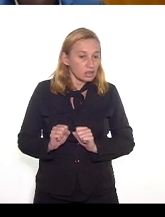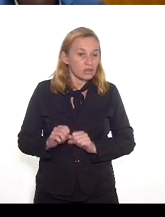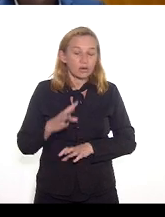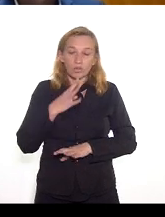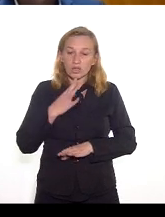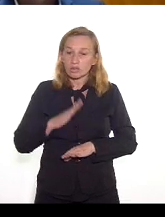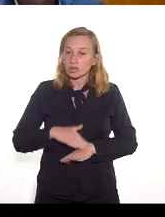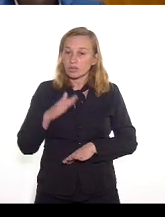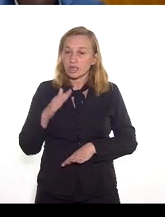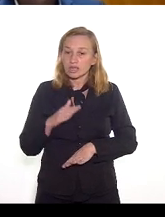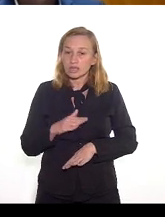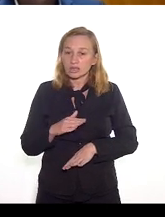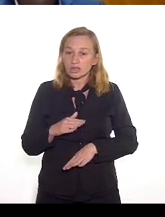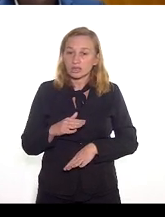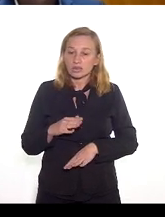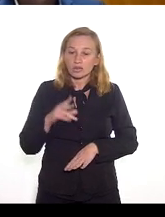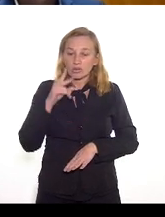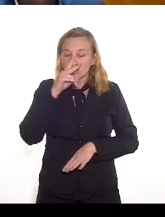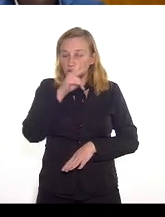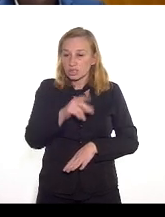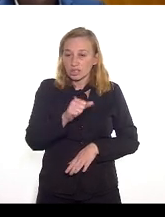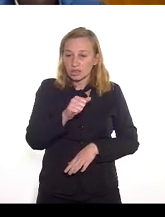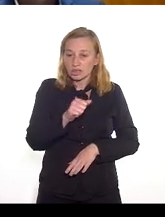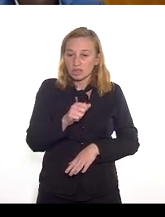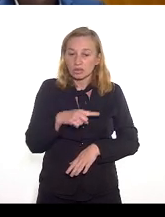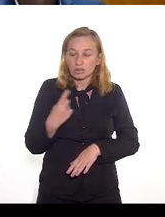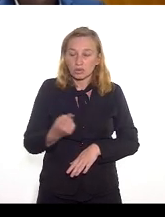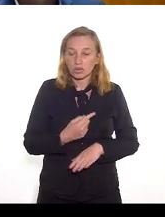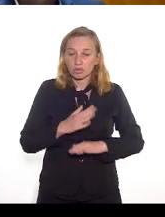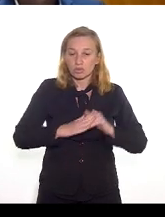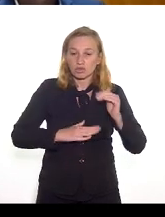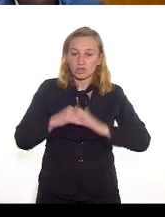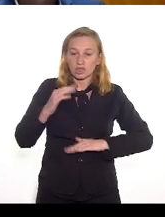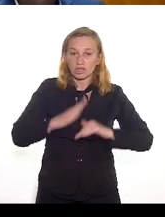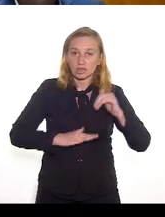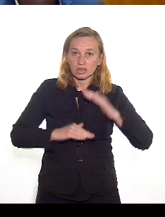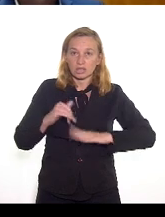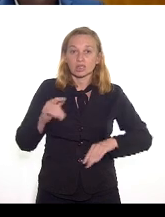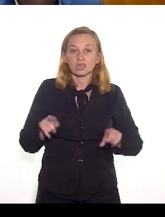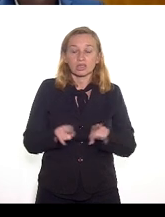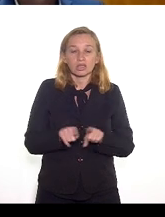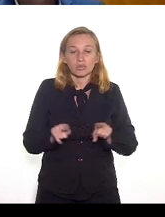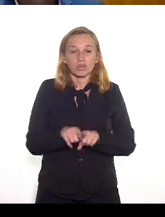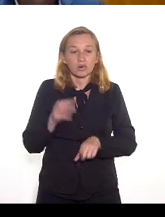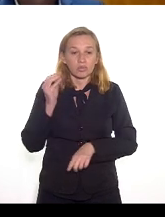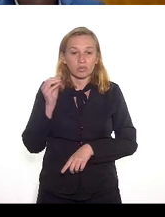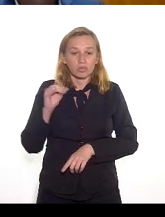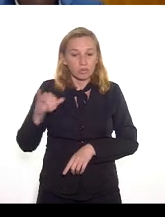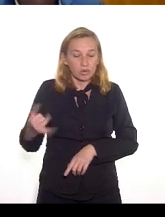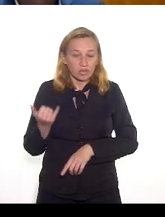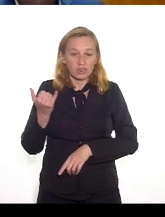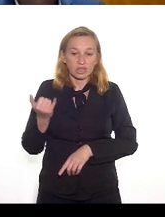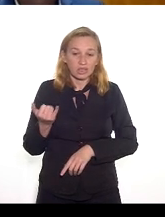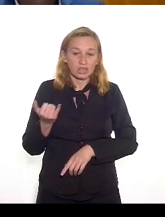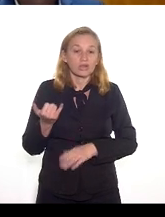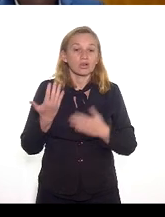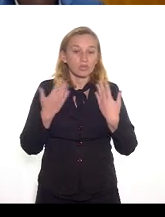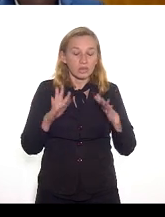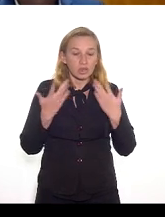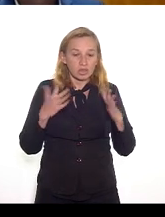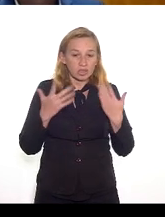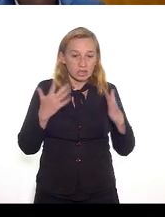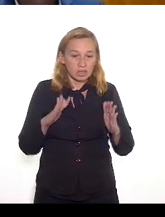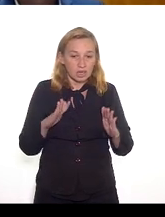conhecimentos para fortalecer esses nossos profissionais. E também aproveito para parabenizar também